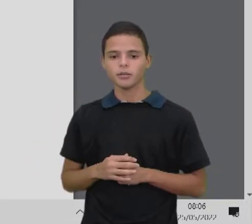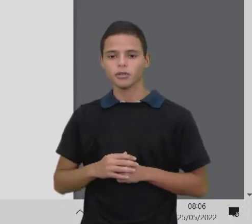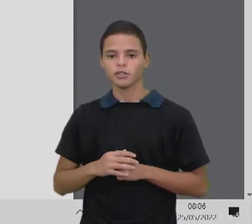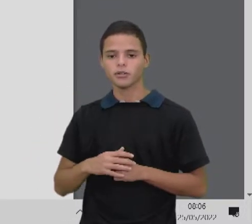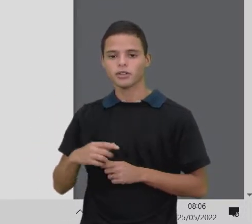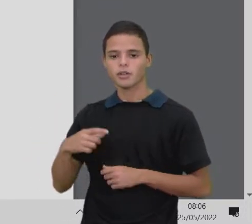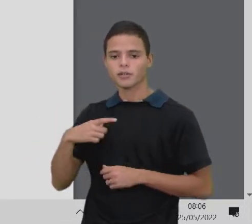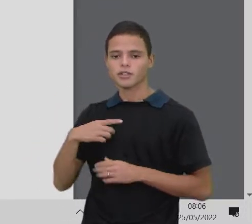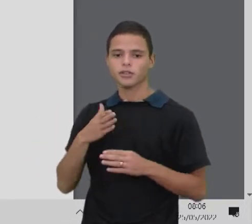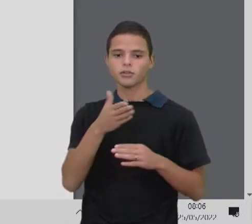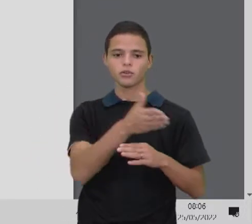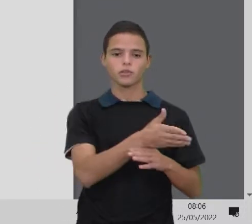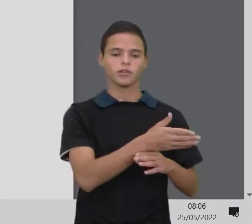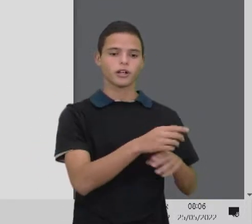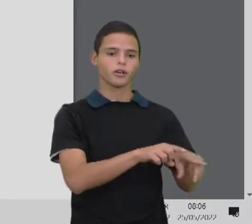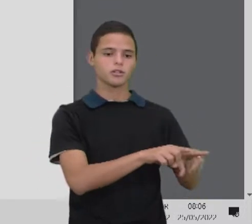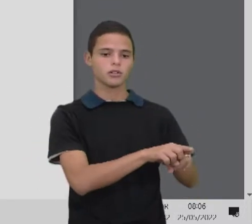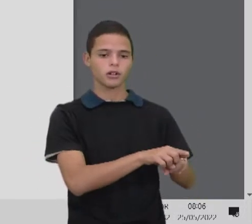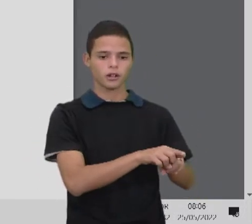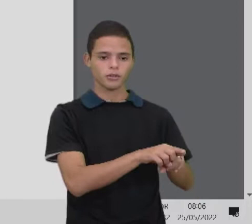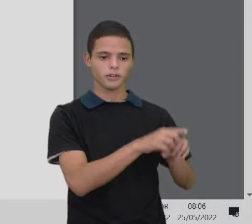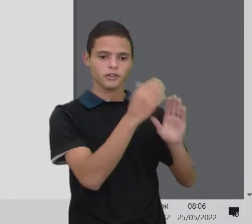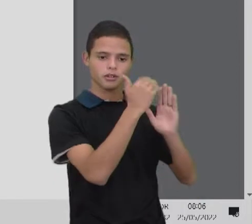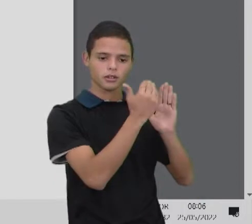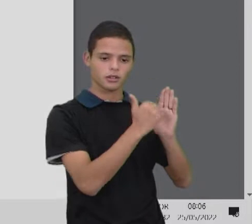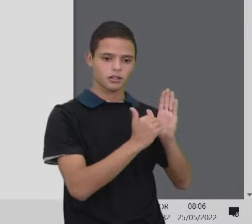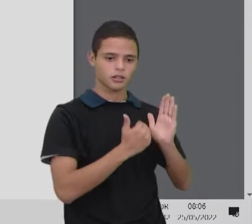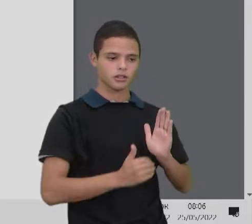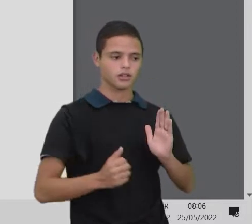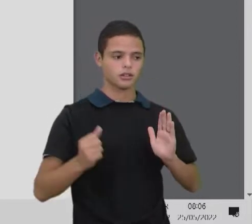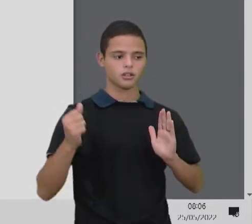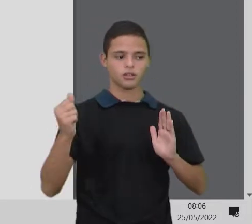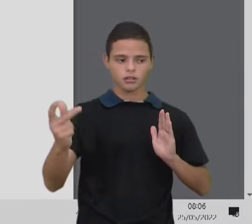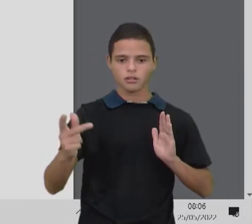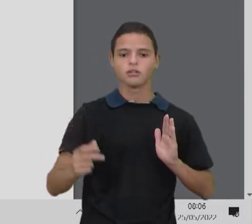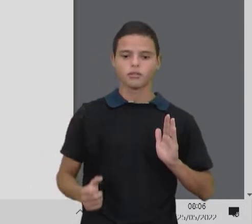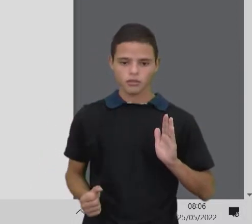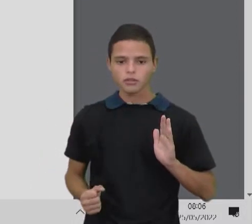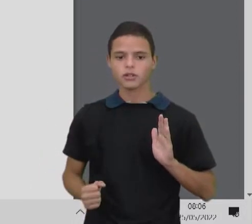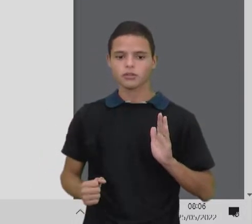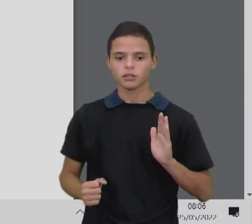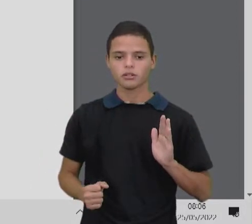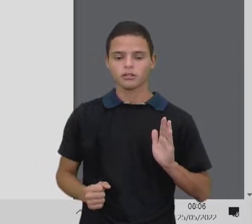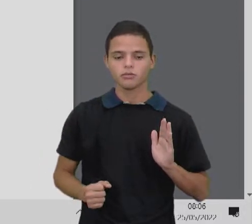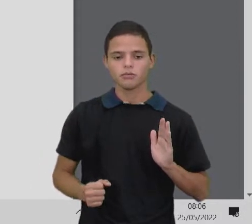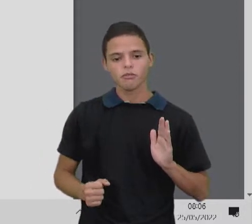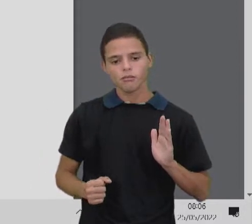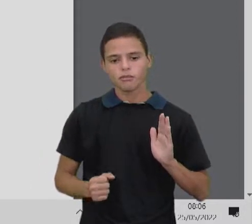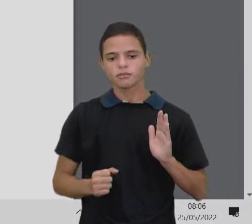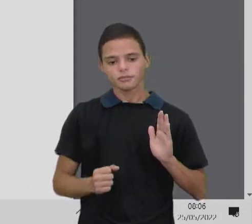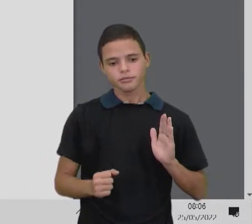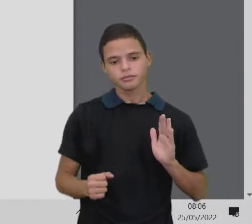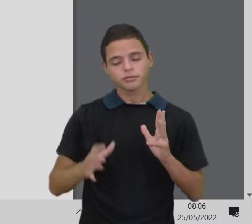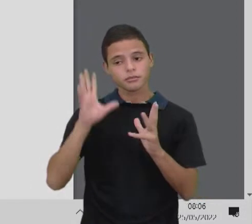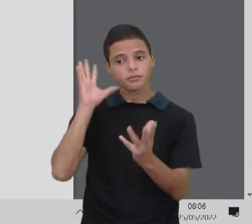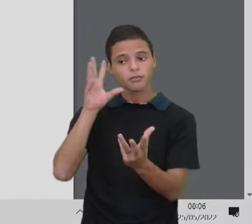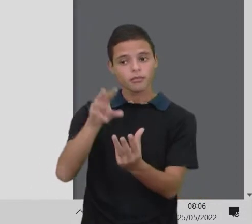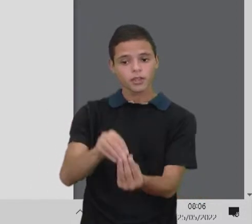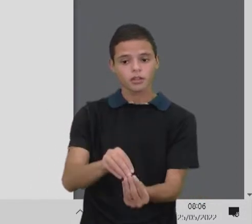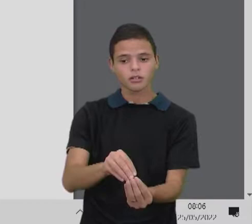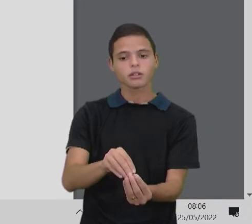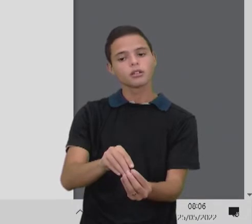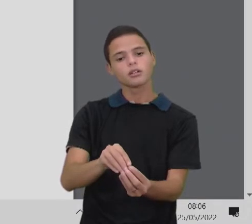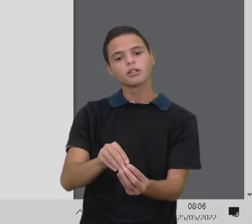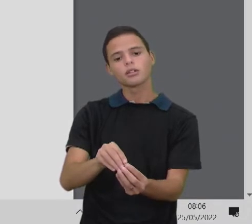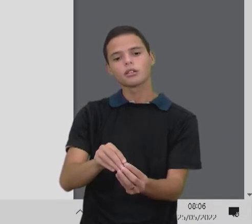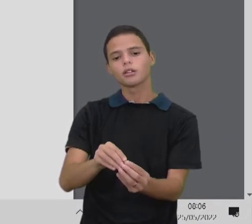nosso aprofundamento, tudo bem? Então, ó, aqui o capítulo 1 vai dar a visão geral disso aqui. E